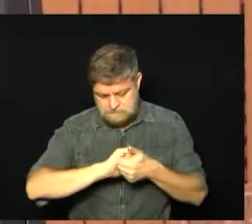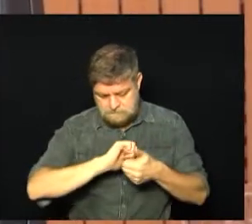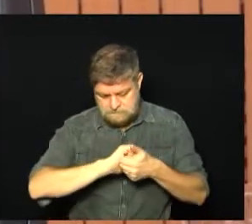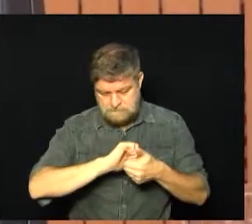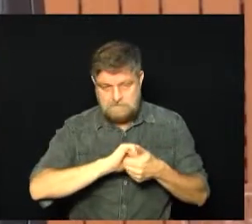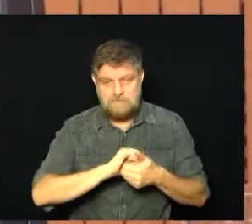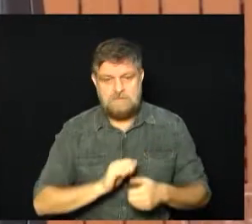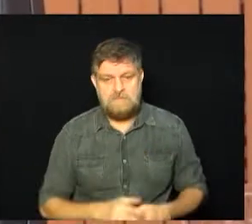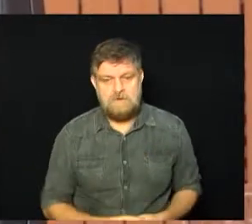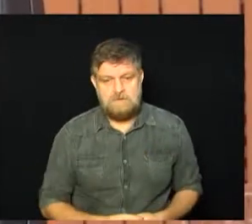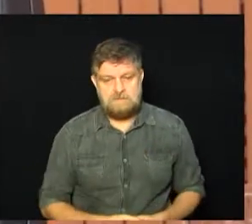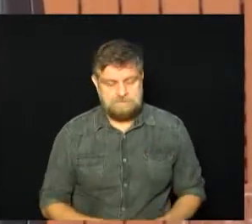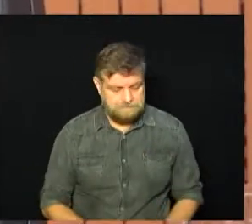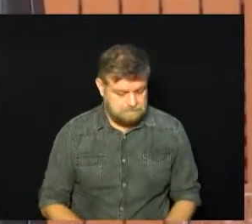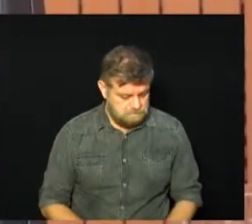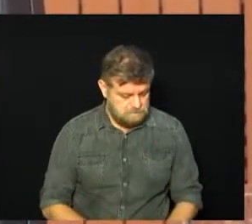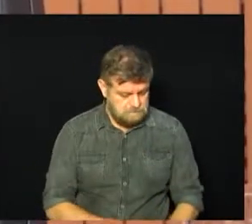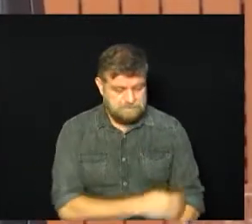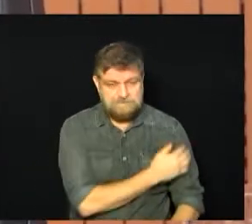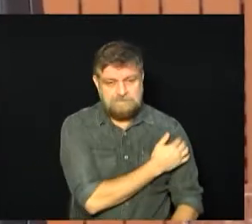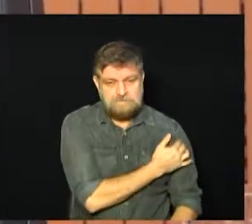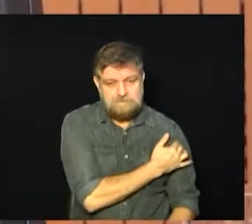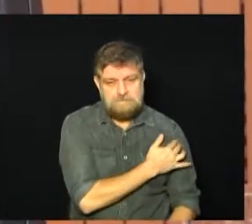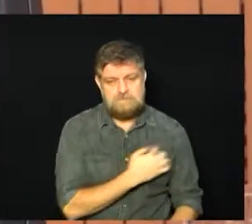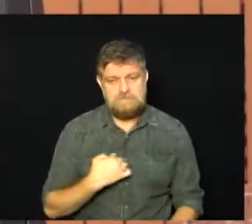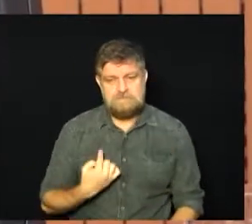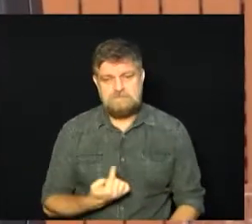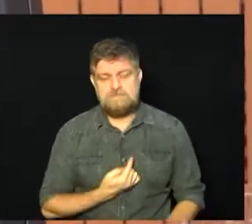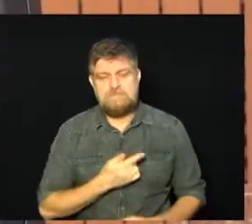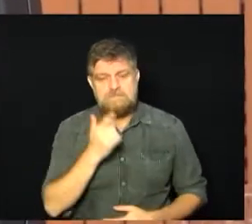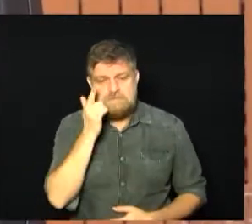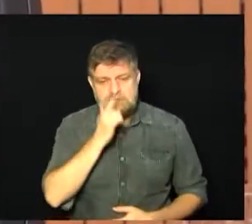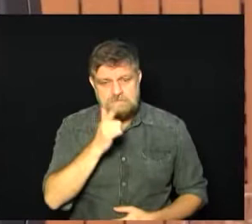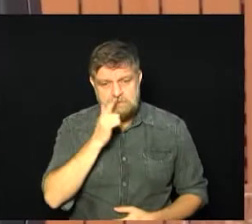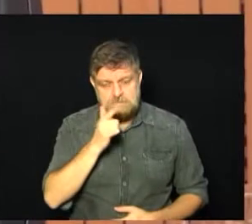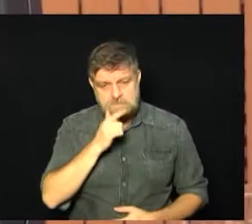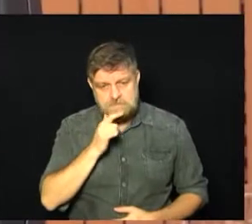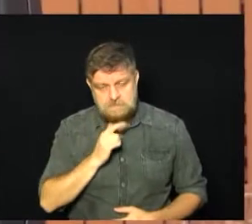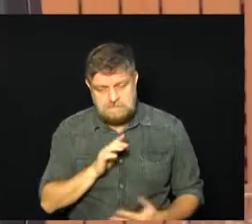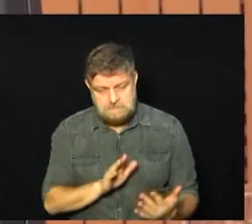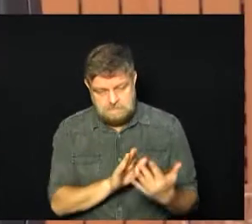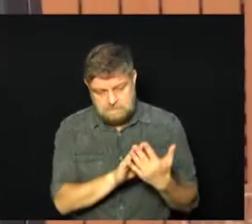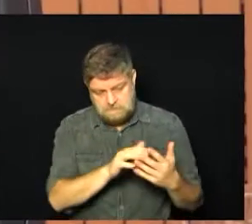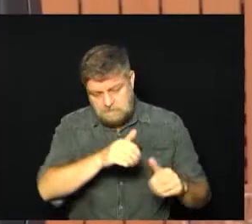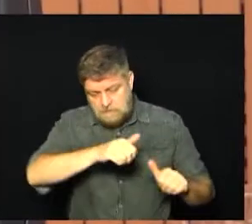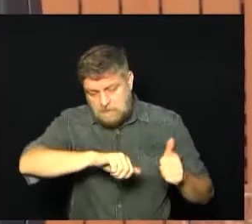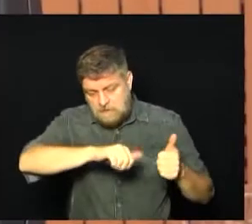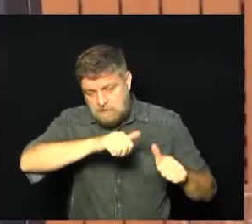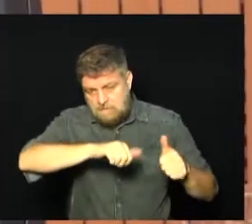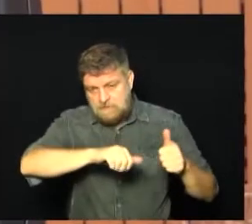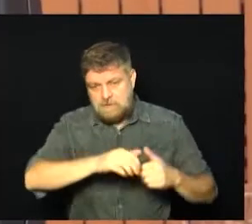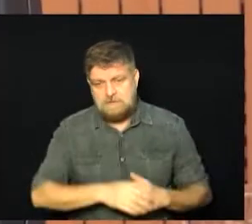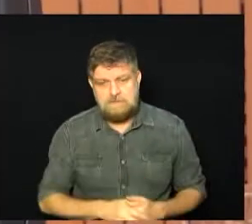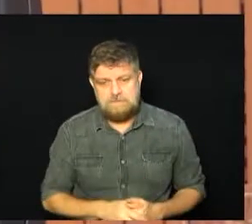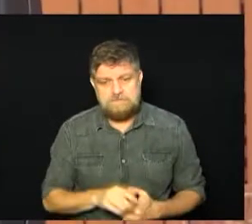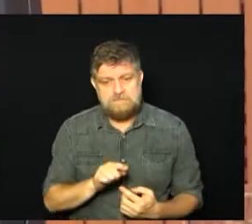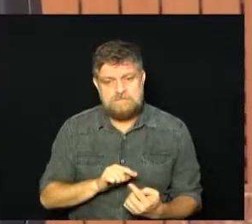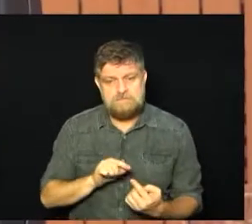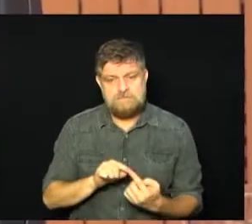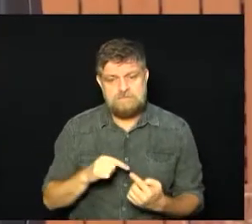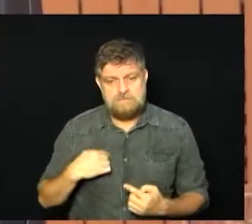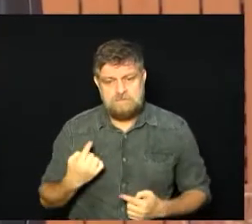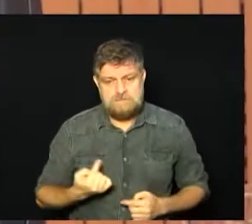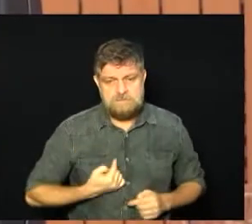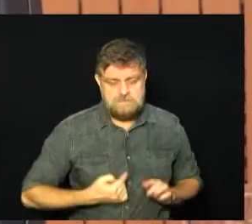requalificação dessas áreas, né? E que a gente possa avaliar os impactos que isso pode trazer ou não. Então, o intuito aqui é a gente